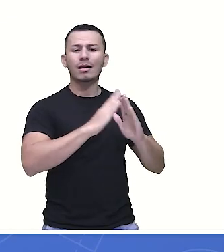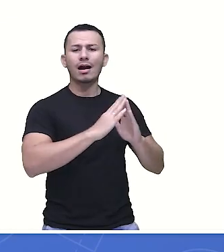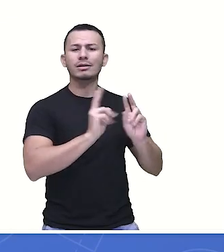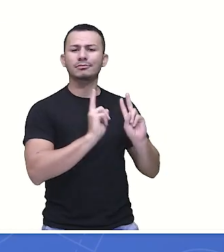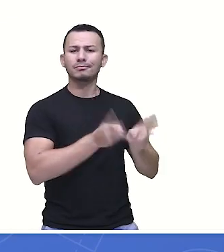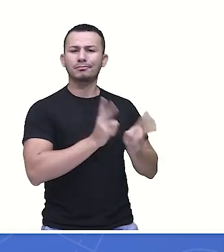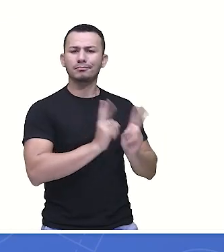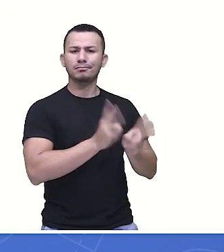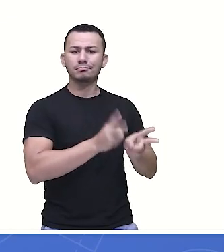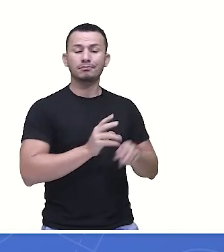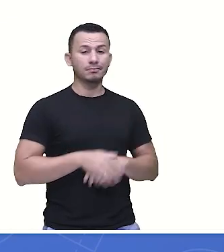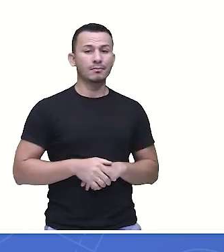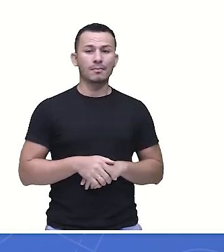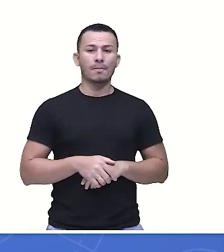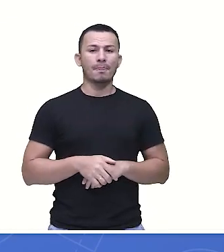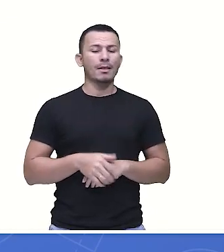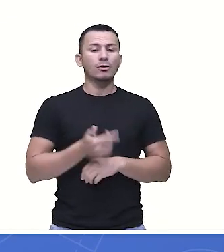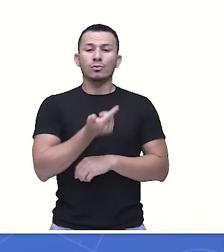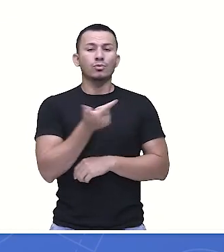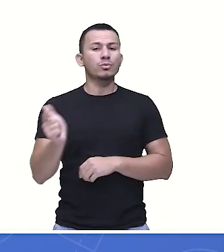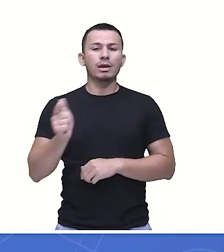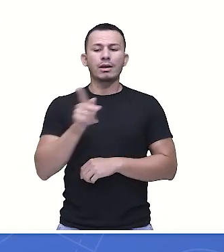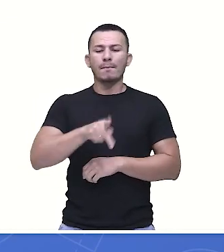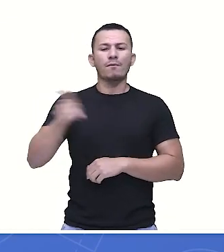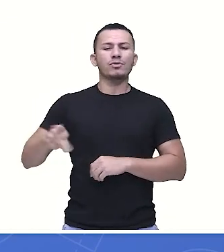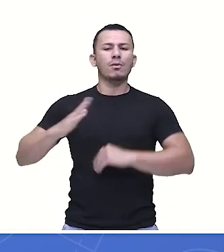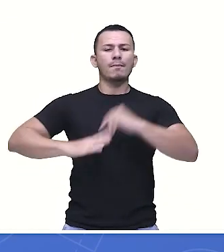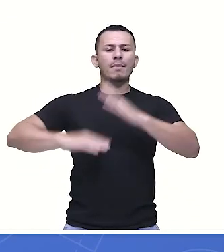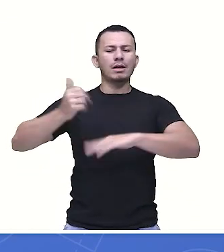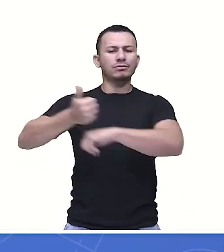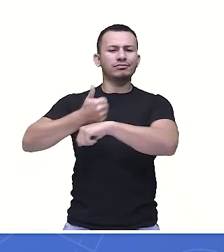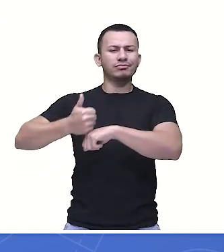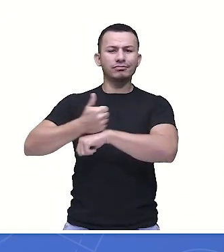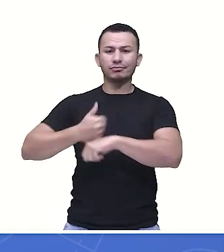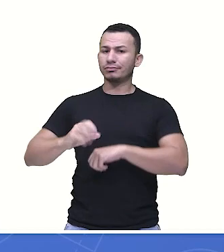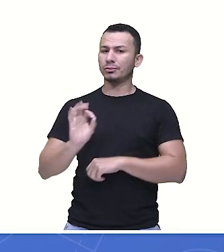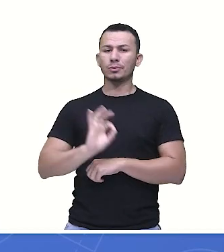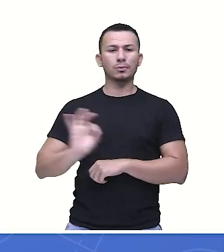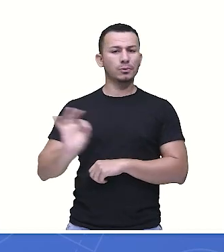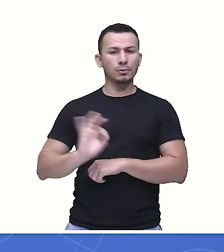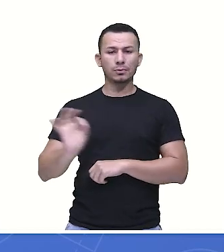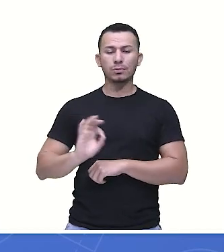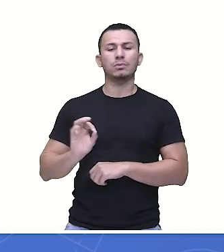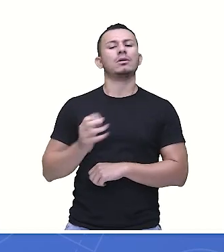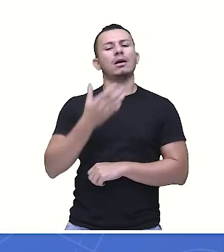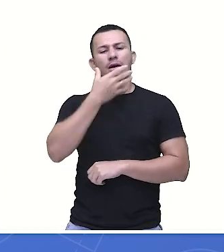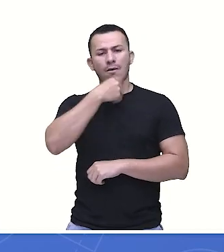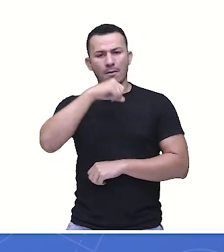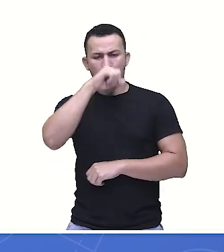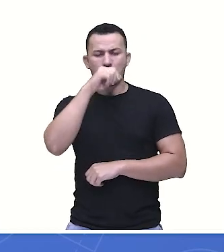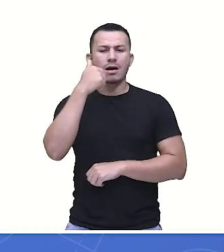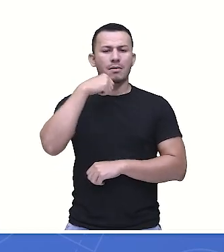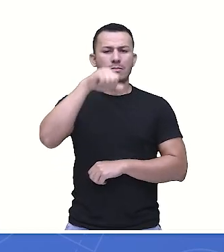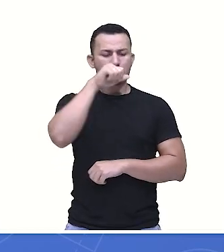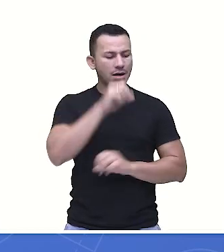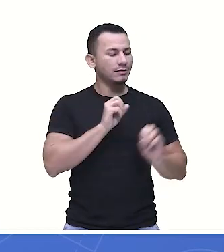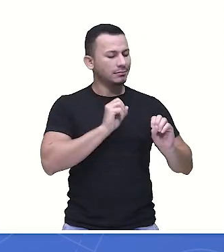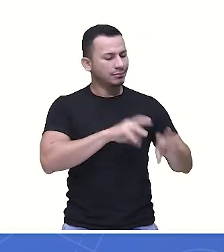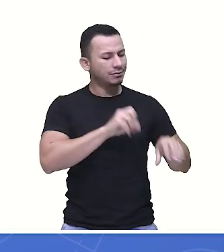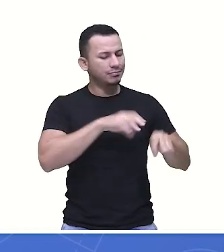professores não tinham nem essa categoria de professor ainda, né? Eram os próprios pais que iam educando seus filhos,